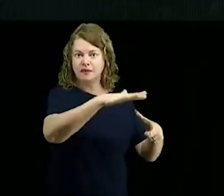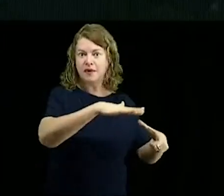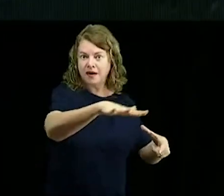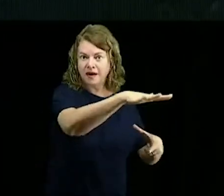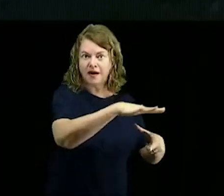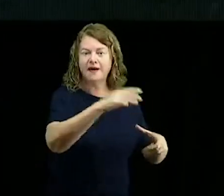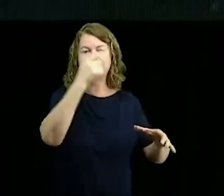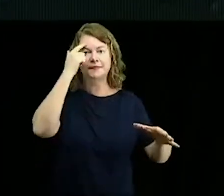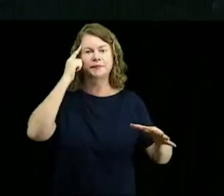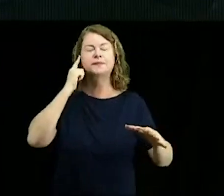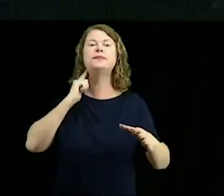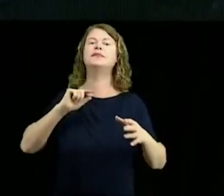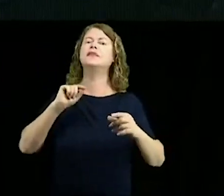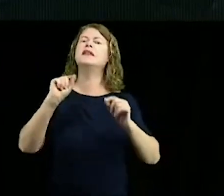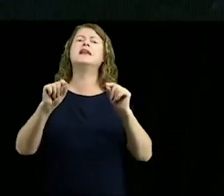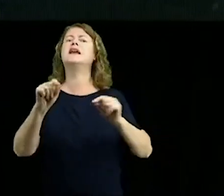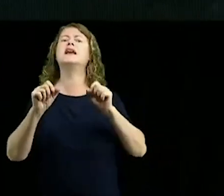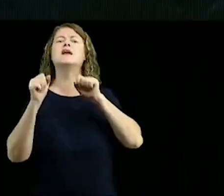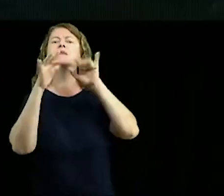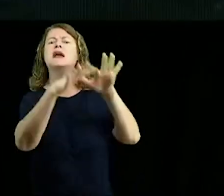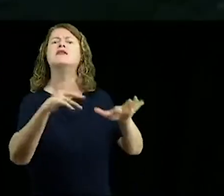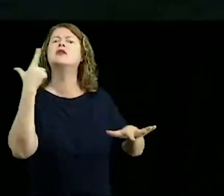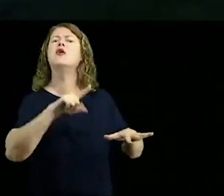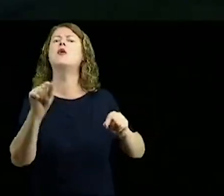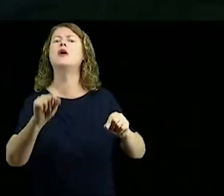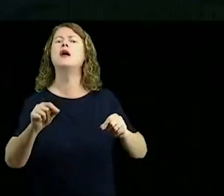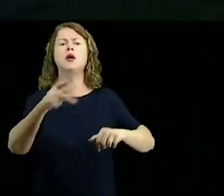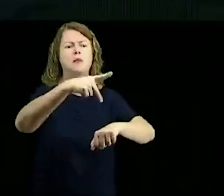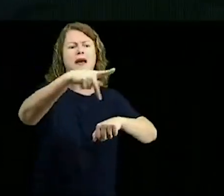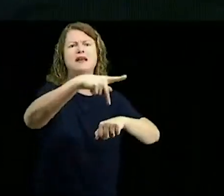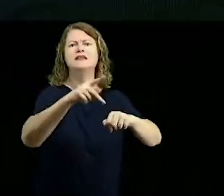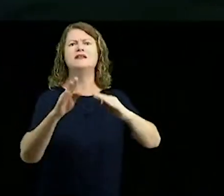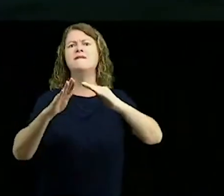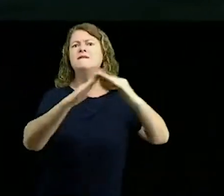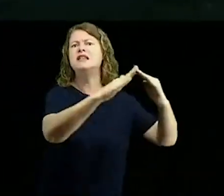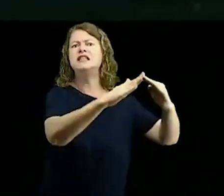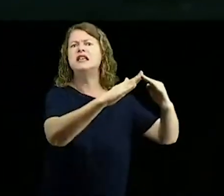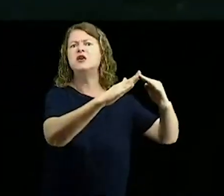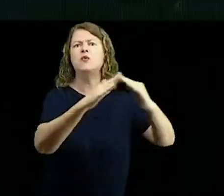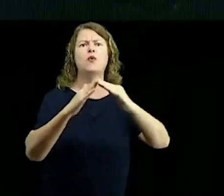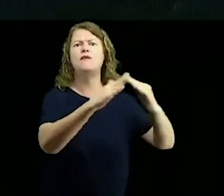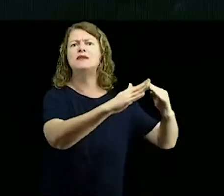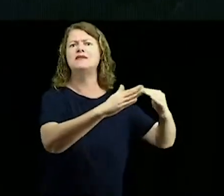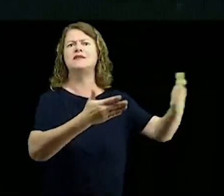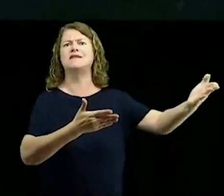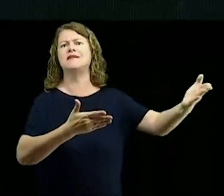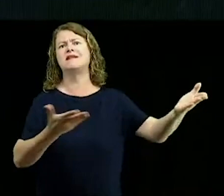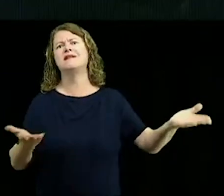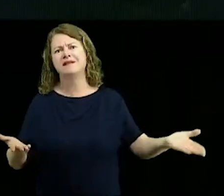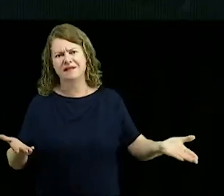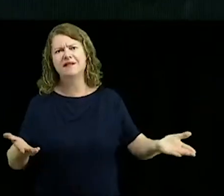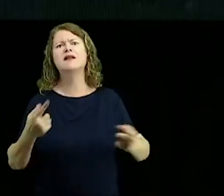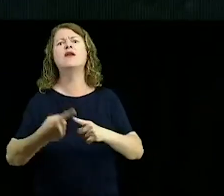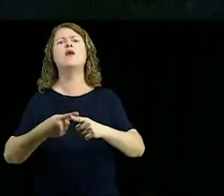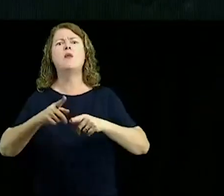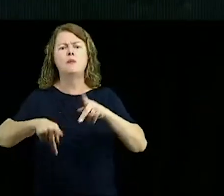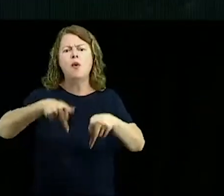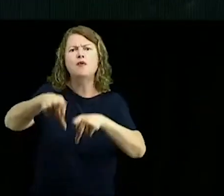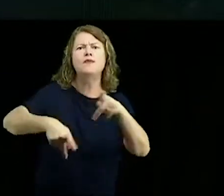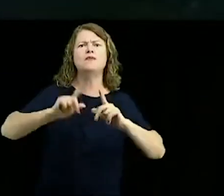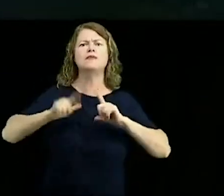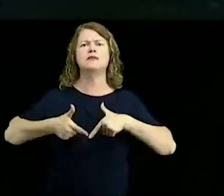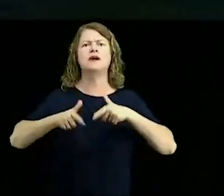vizinho. O povo de Israel, no tempo de Elias, tinha o seu coração dividido. E eu